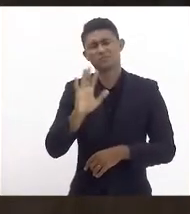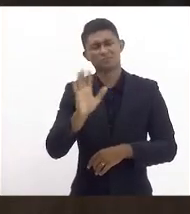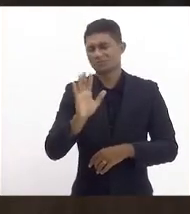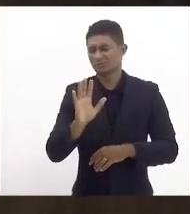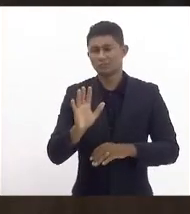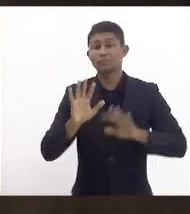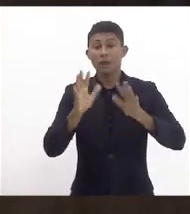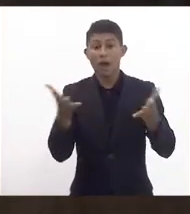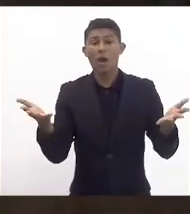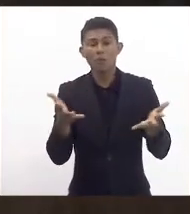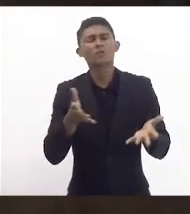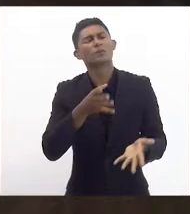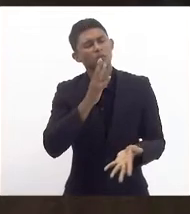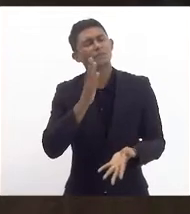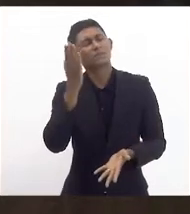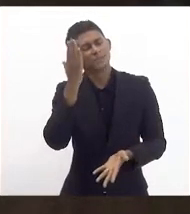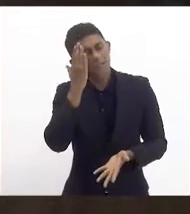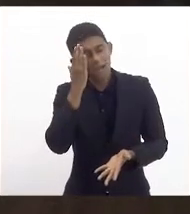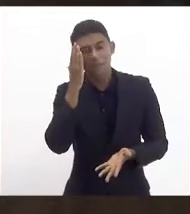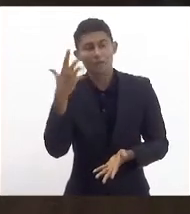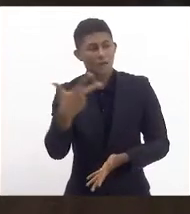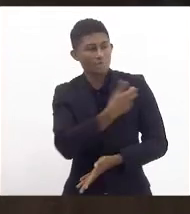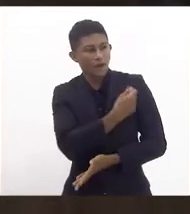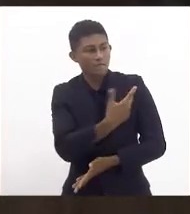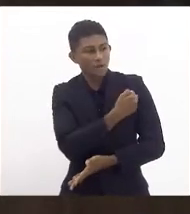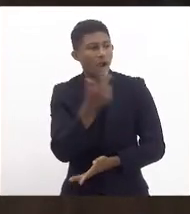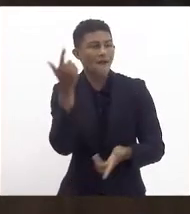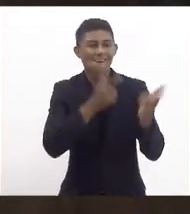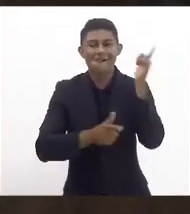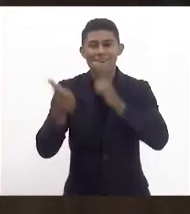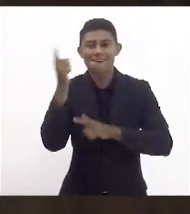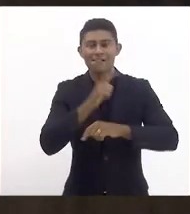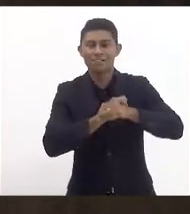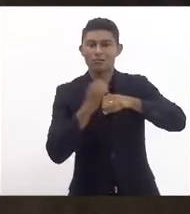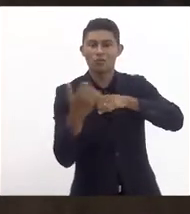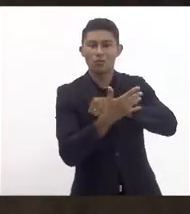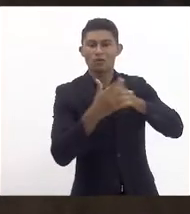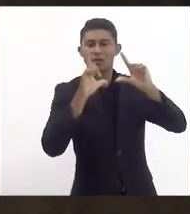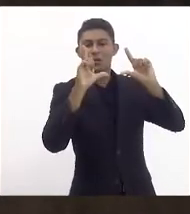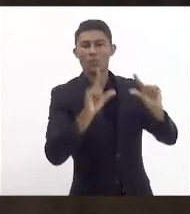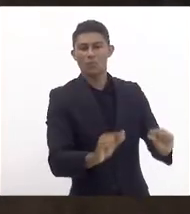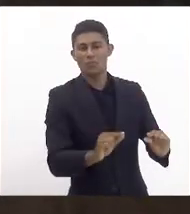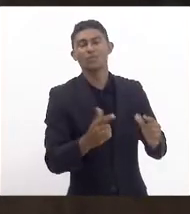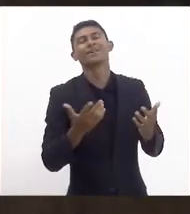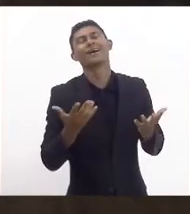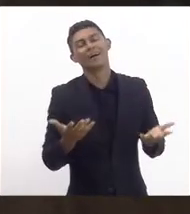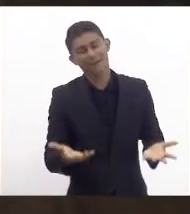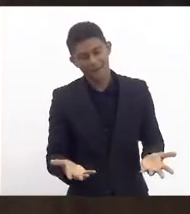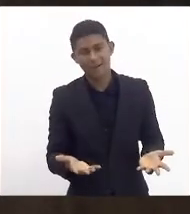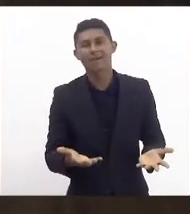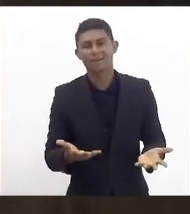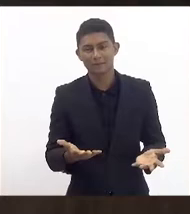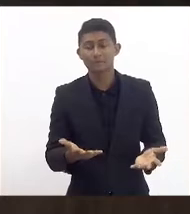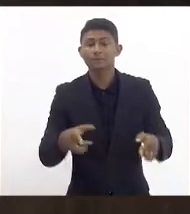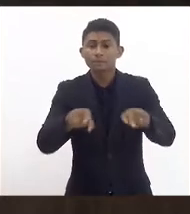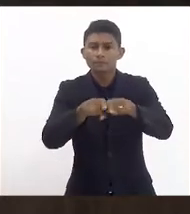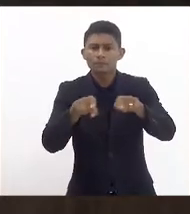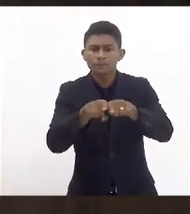estivéssemos hoje dentro desse plenário e sem máscara. Isso foi graças à vacina, graças a